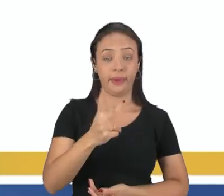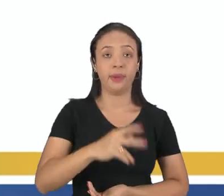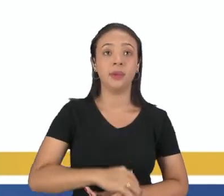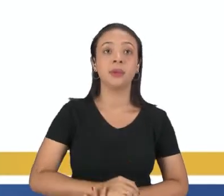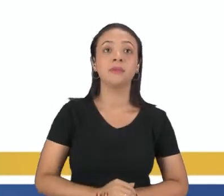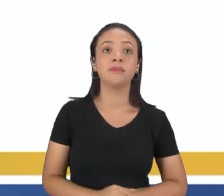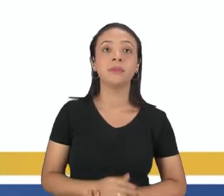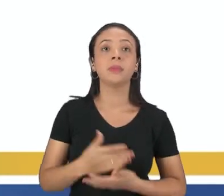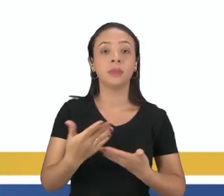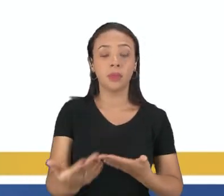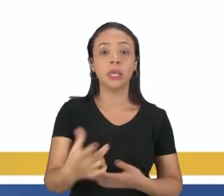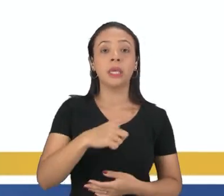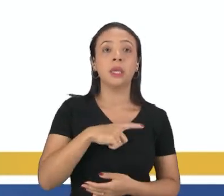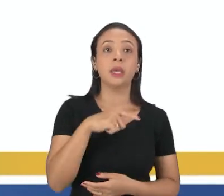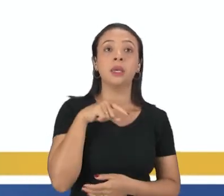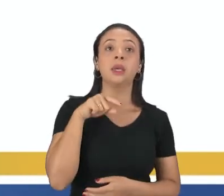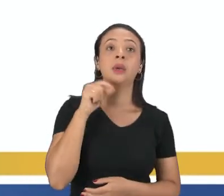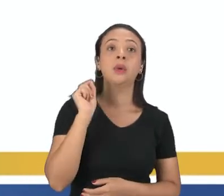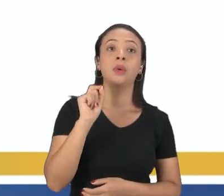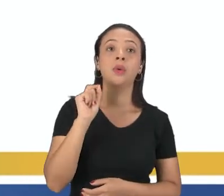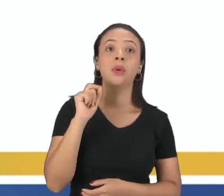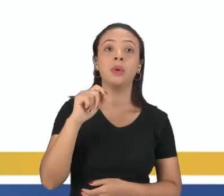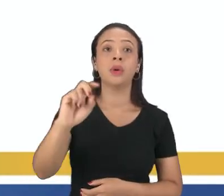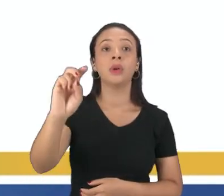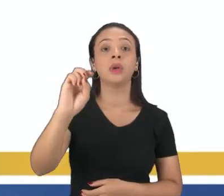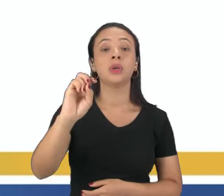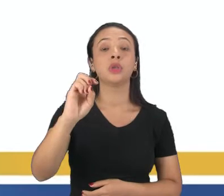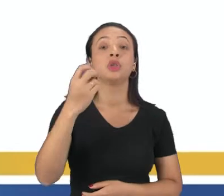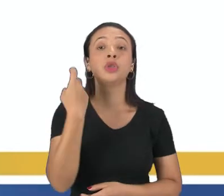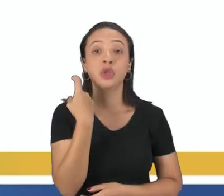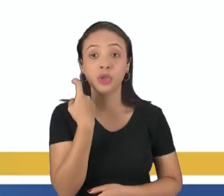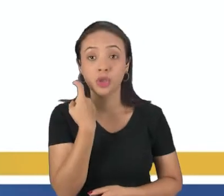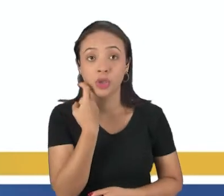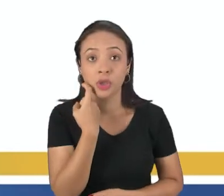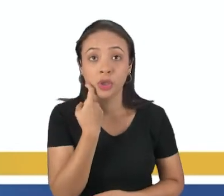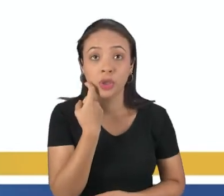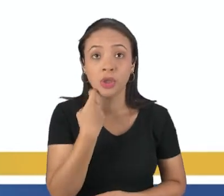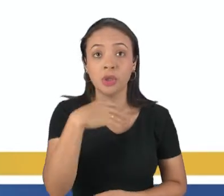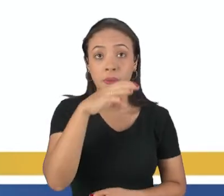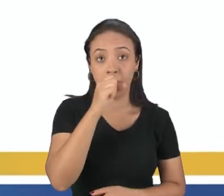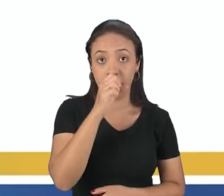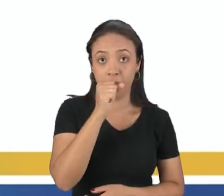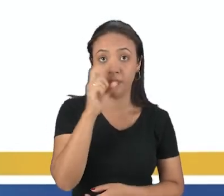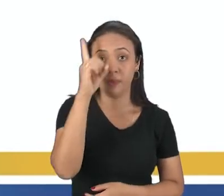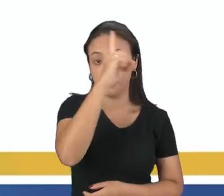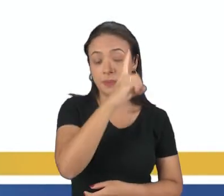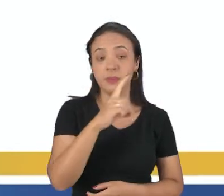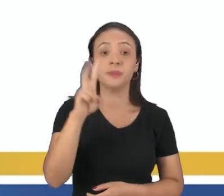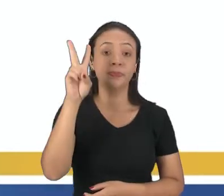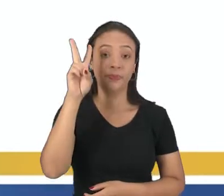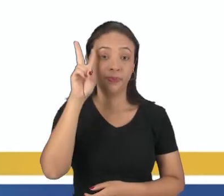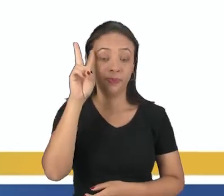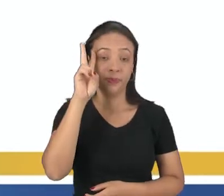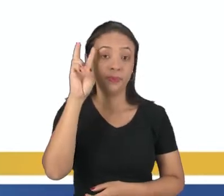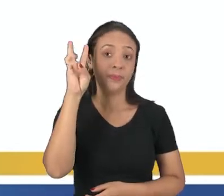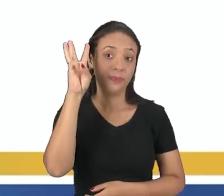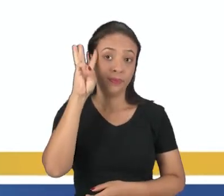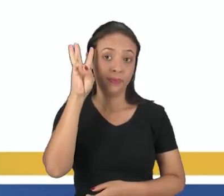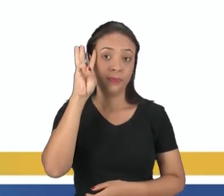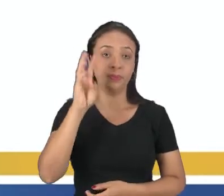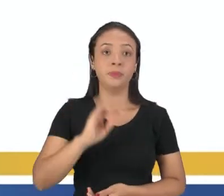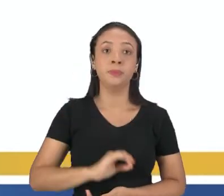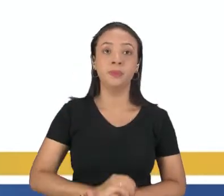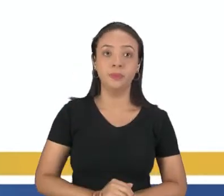aí de segunda, né? De sexta, aliás, sábado, domingo, segunda e